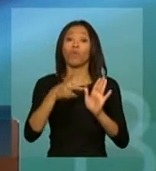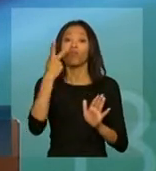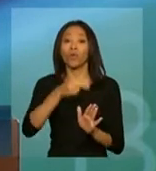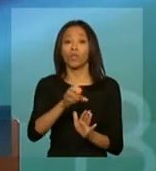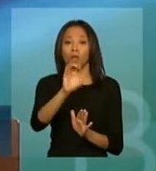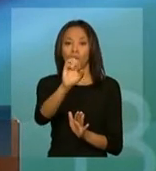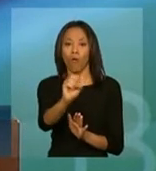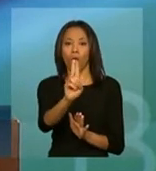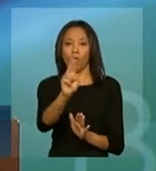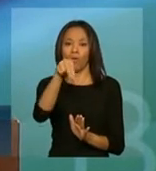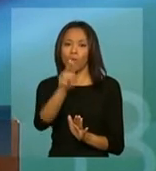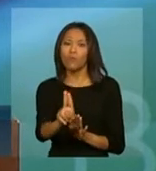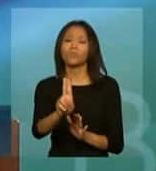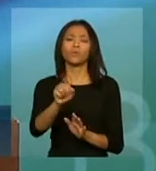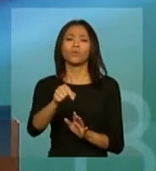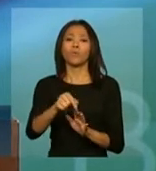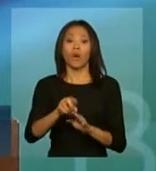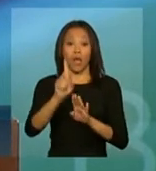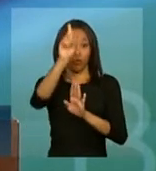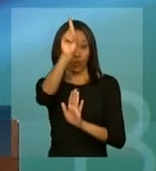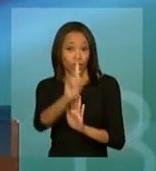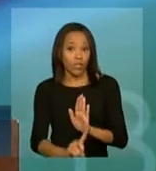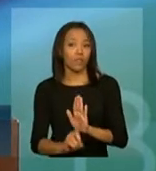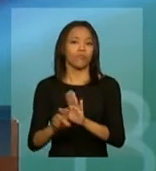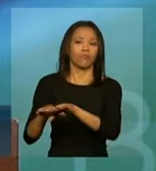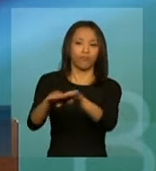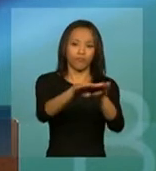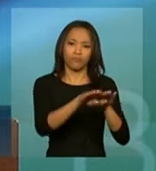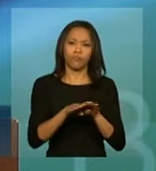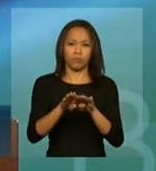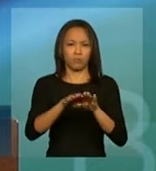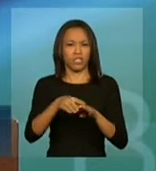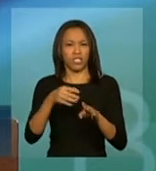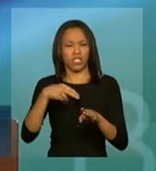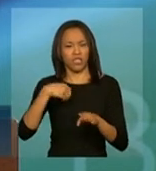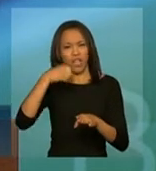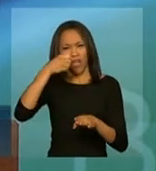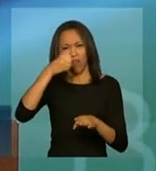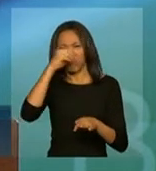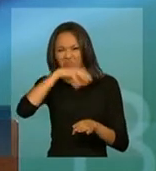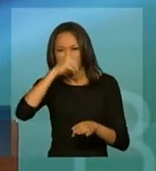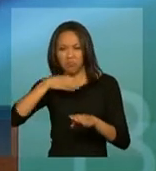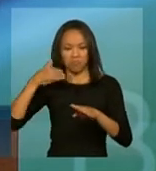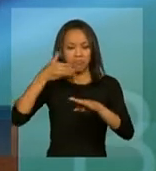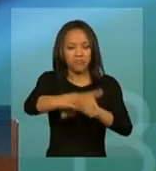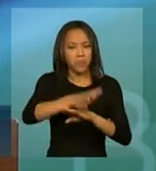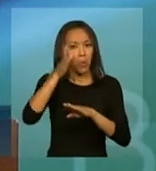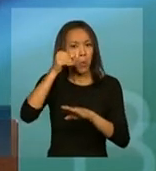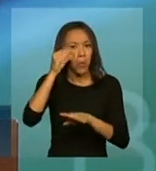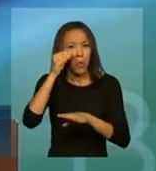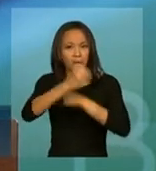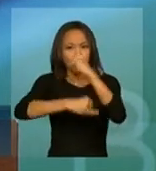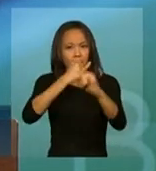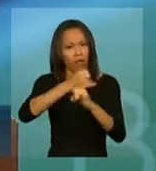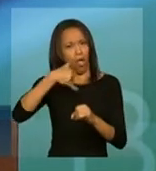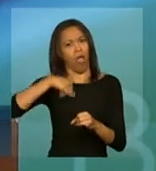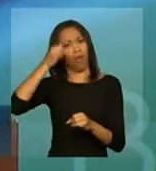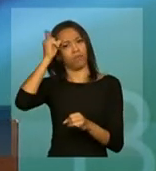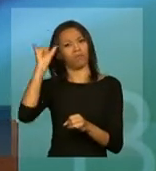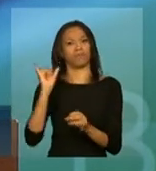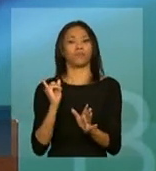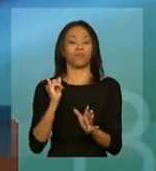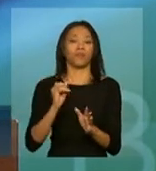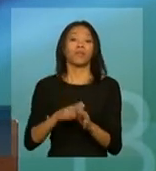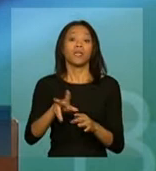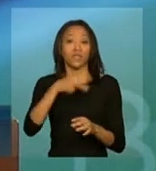com êxito, a defesa dos direitos à privacidade da internet. E tenho certeza que ela expressou que tem melhor,